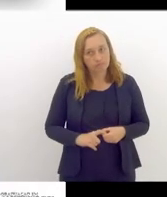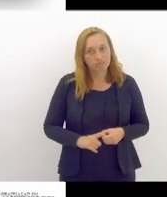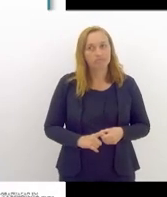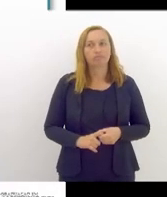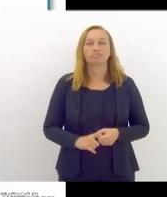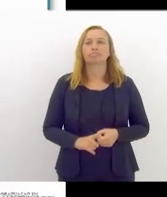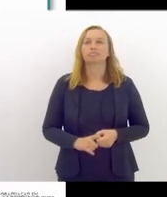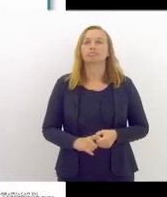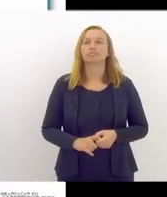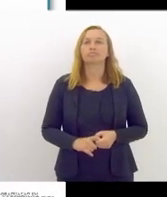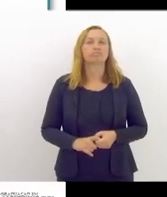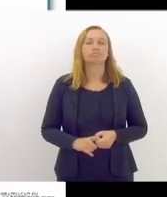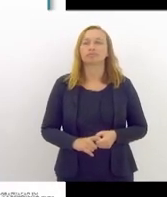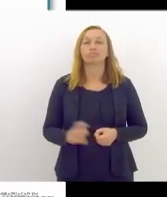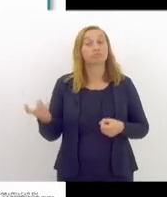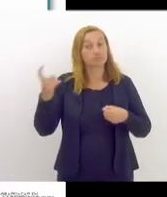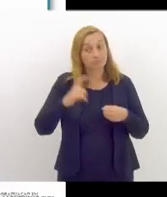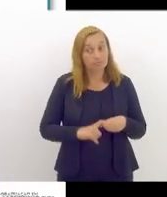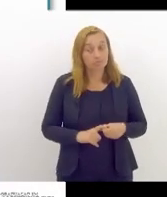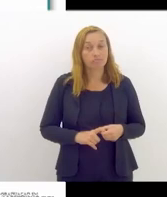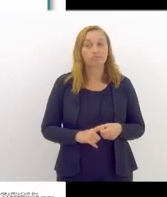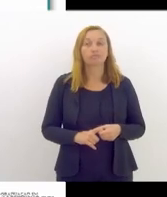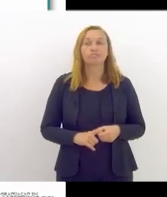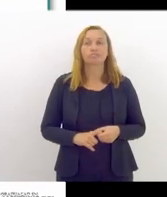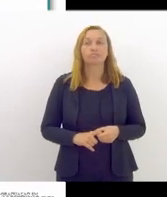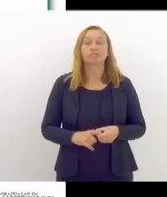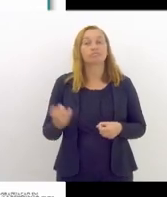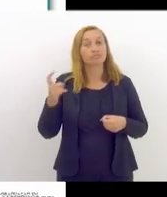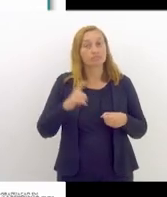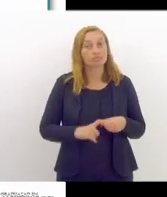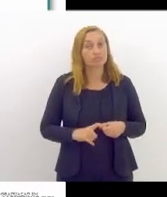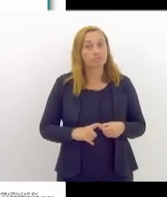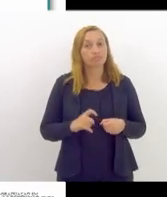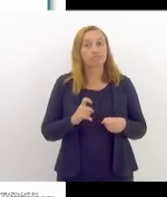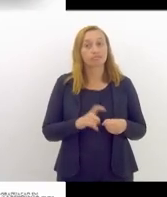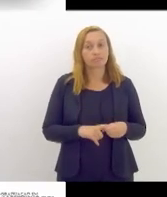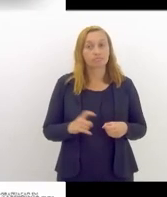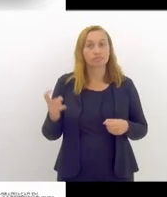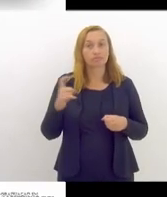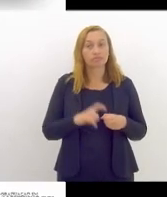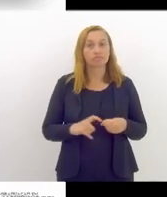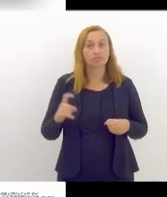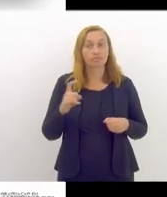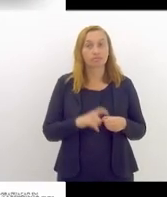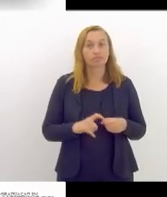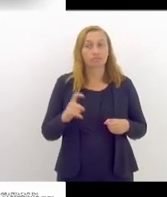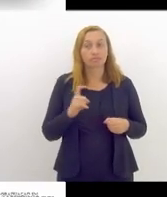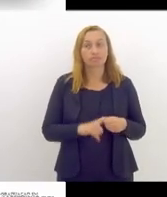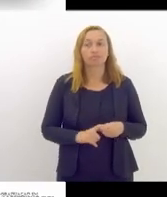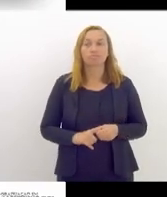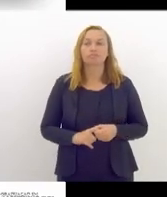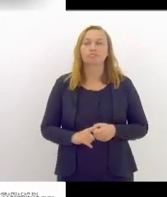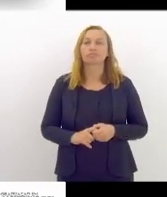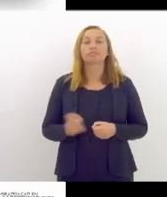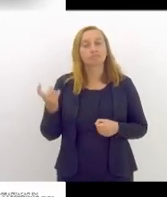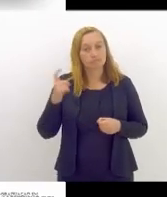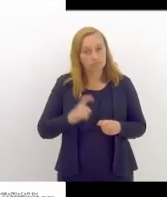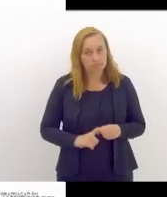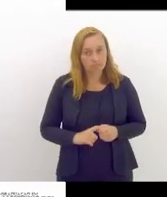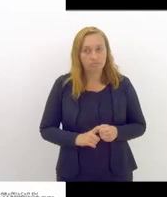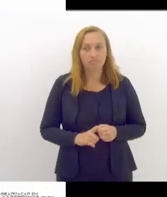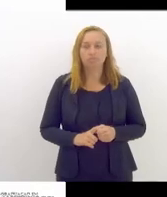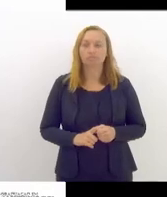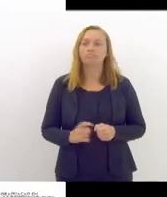passando tá passando é voltar voltar tá passando volta